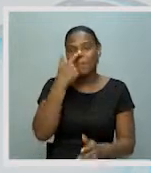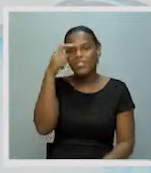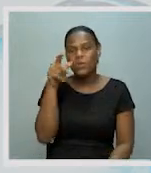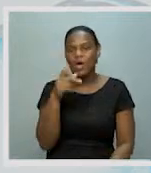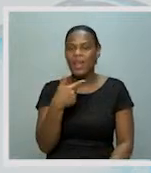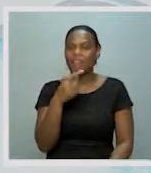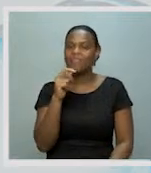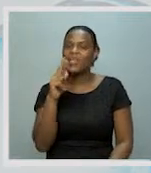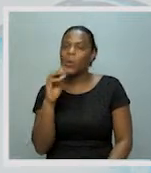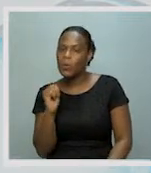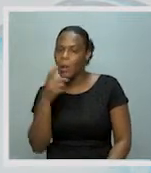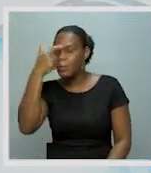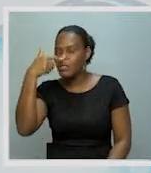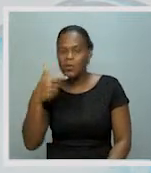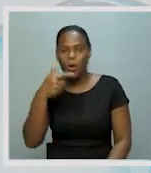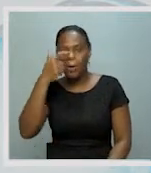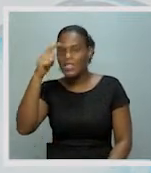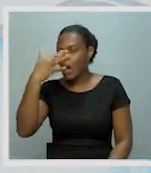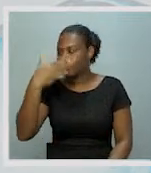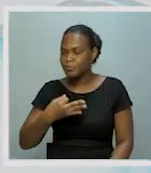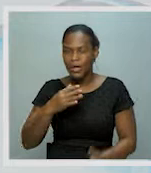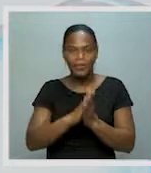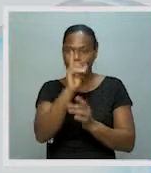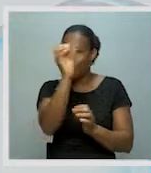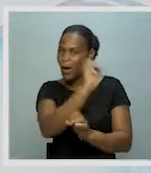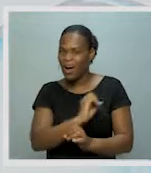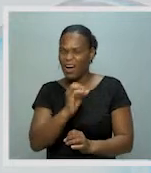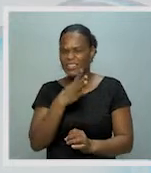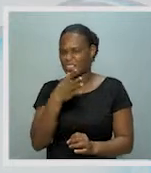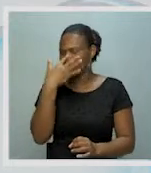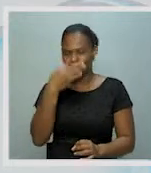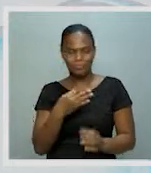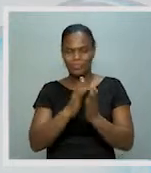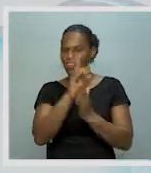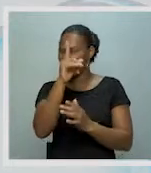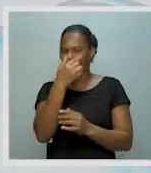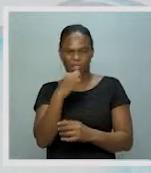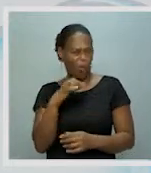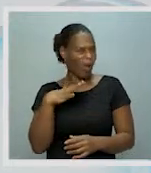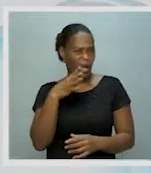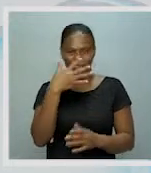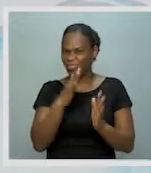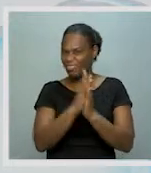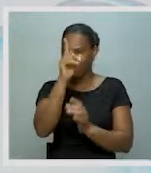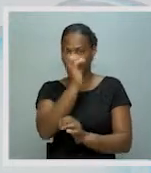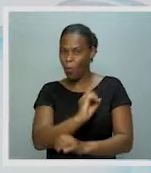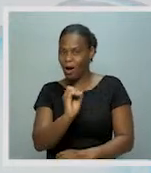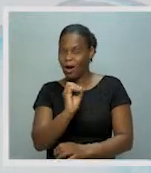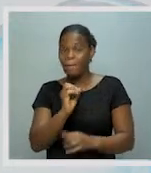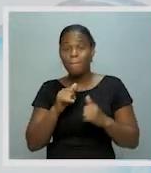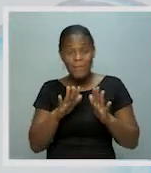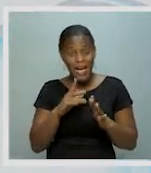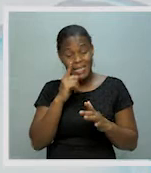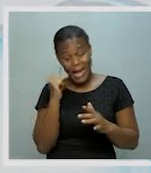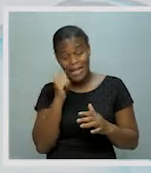né? Há indivíduos que julgam ser ateus, ou seja, dizem não acreditar, não crer em Deus, mas nem por isso